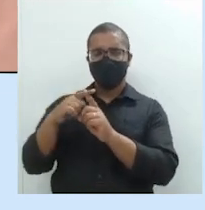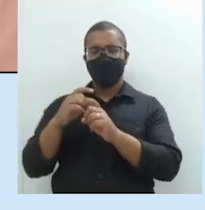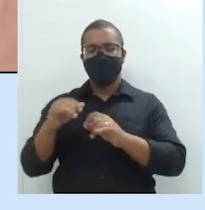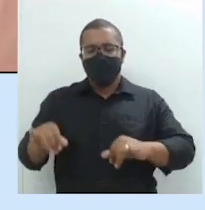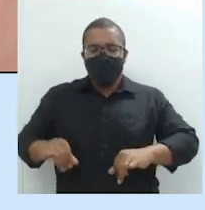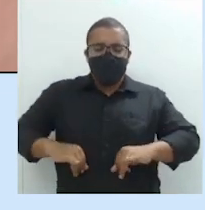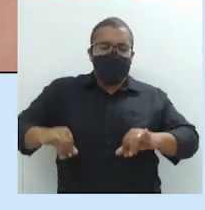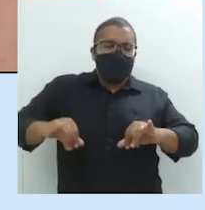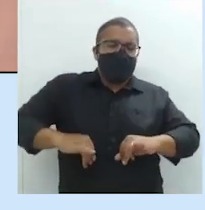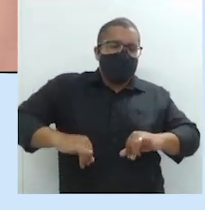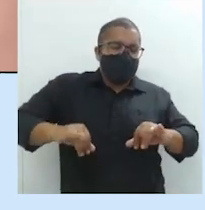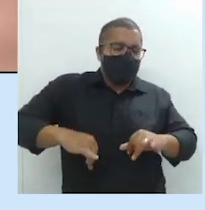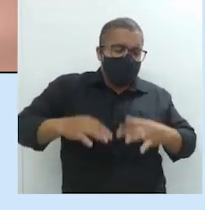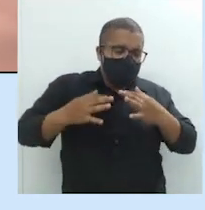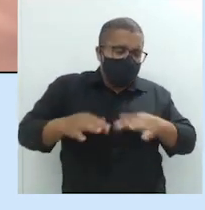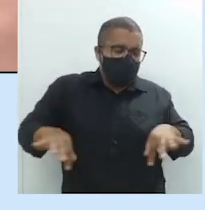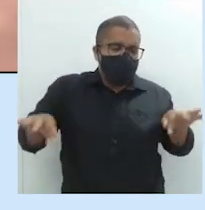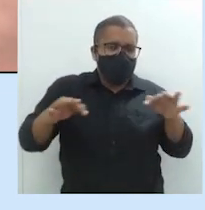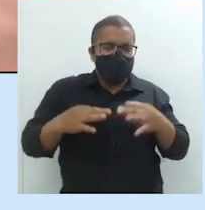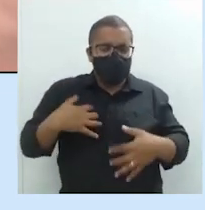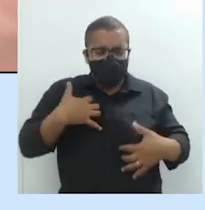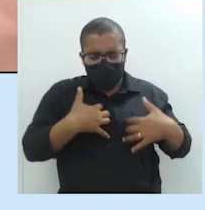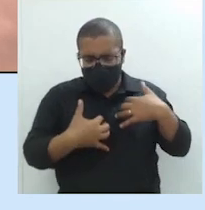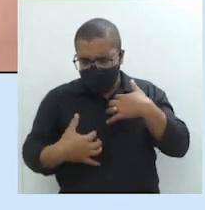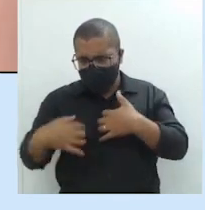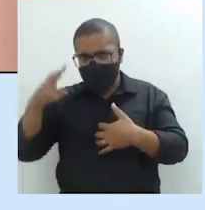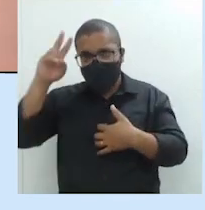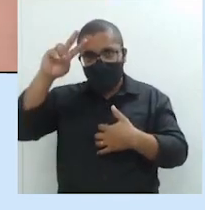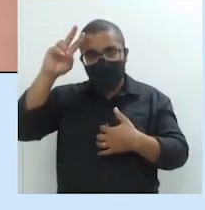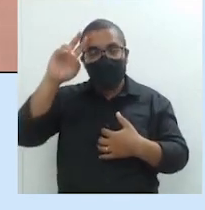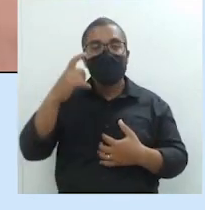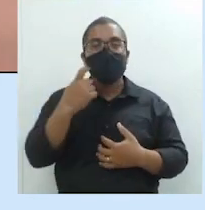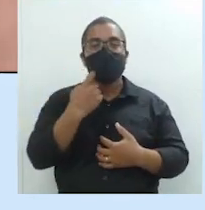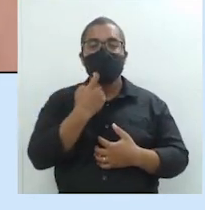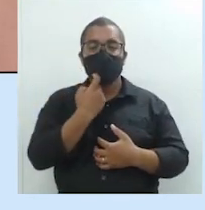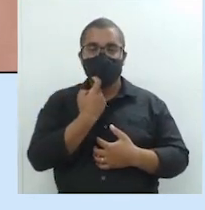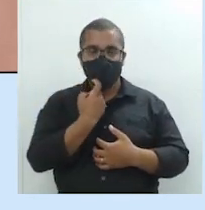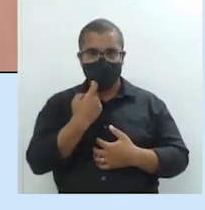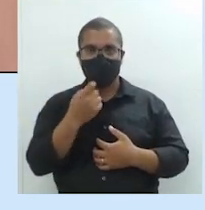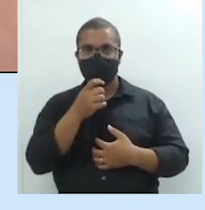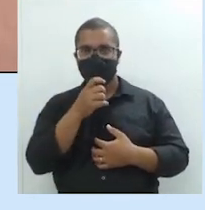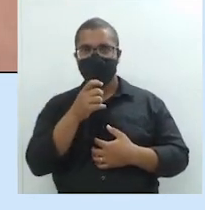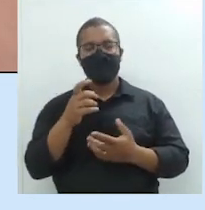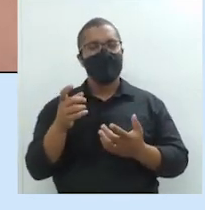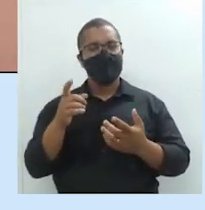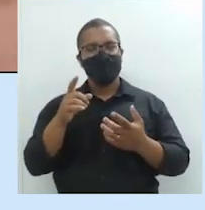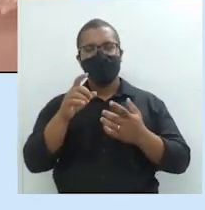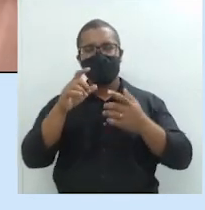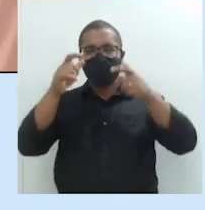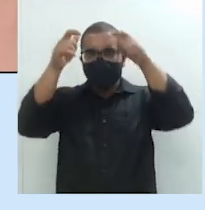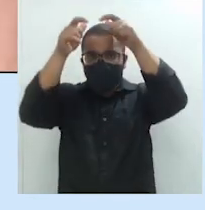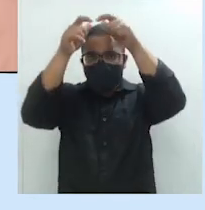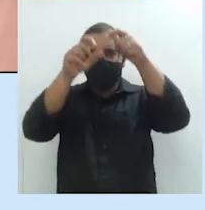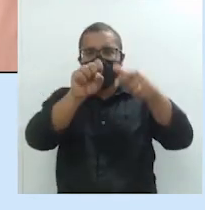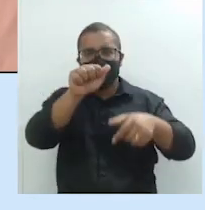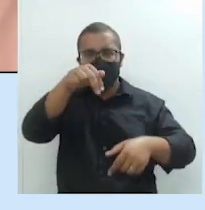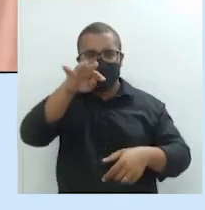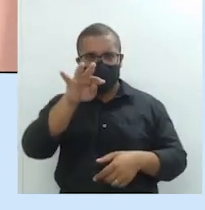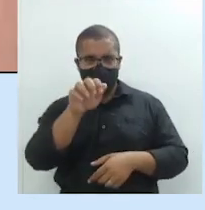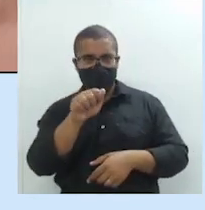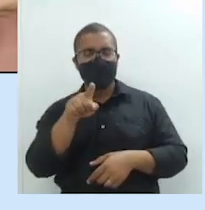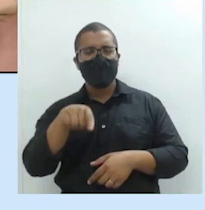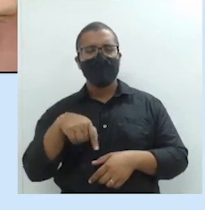a via dolorosa. Lembrar a Sexta-feira Santa. Mas tudo bem, o contexto aí está dizendo o seguinte: do Galeão,